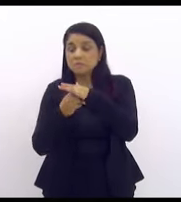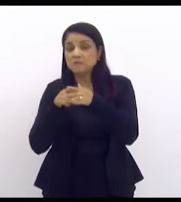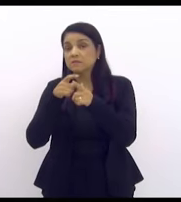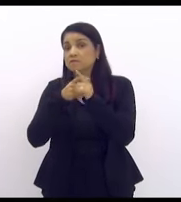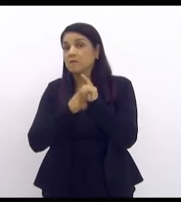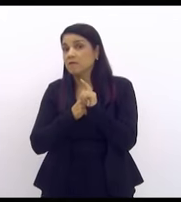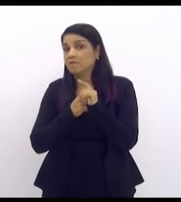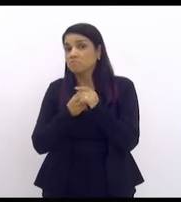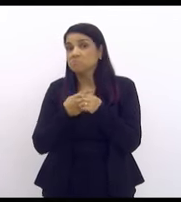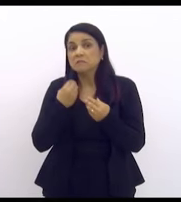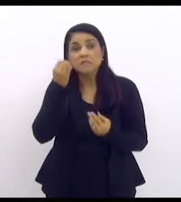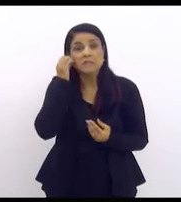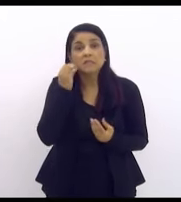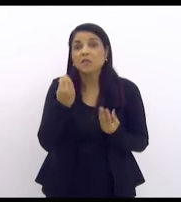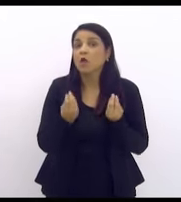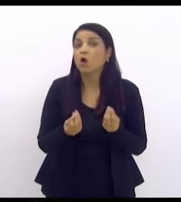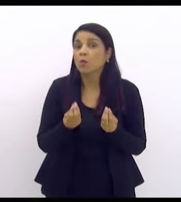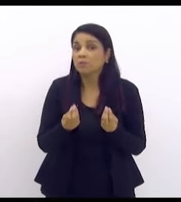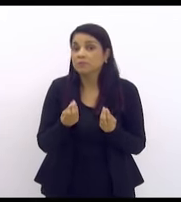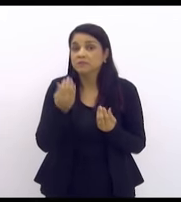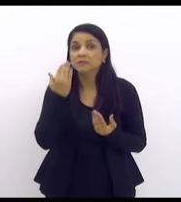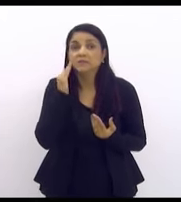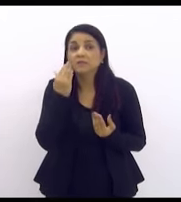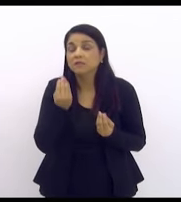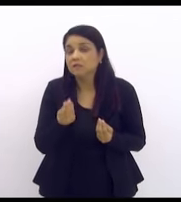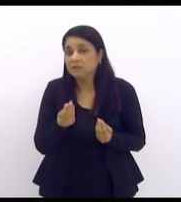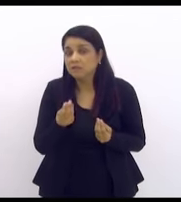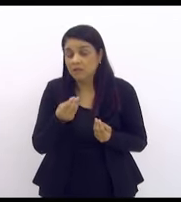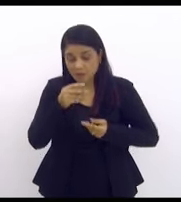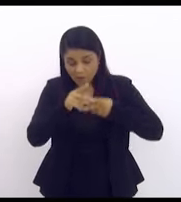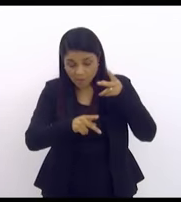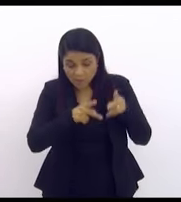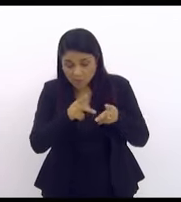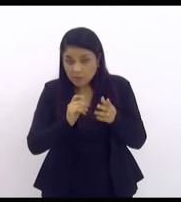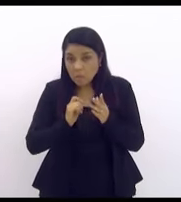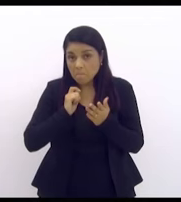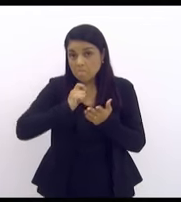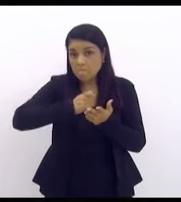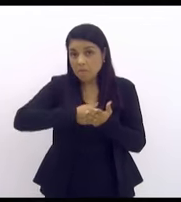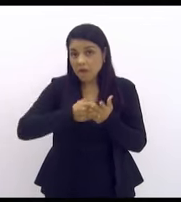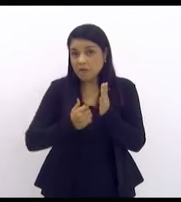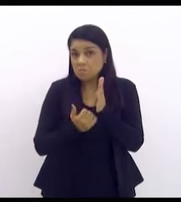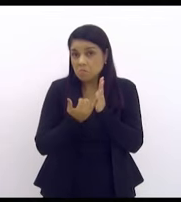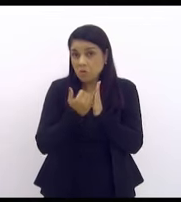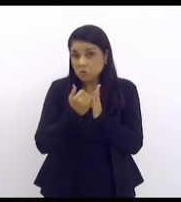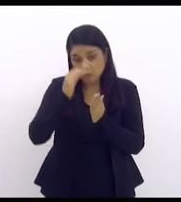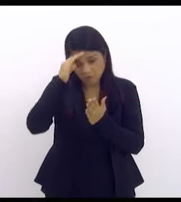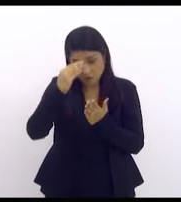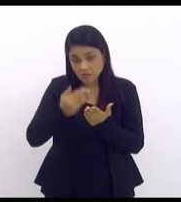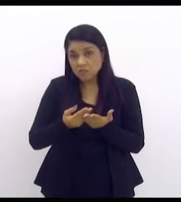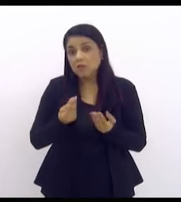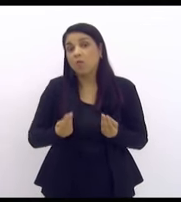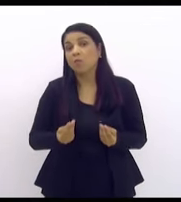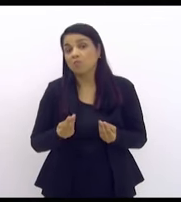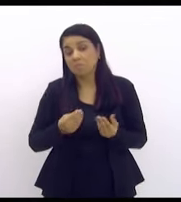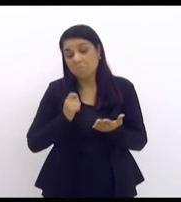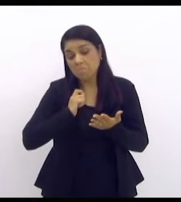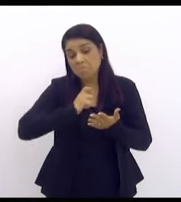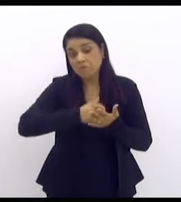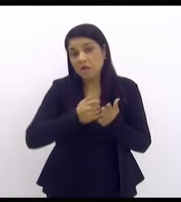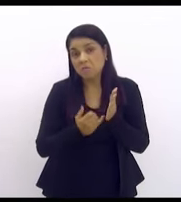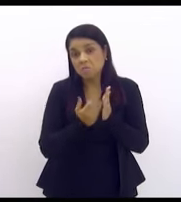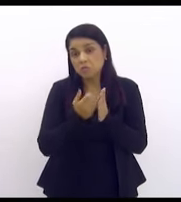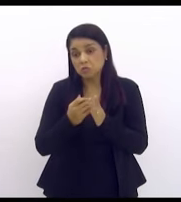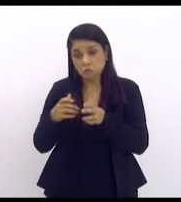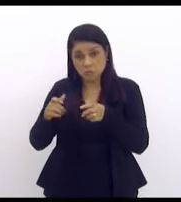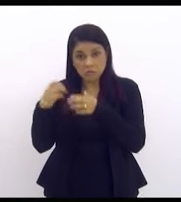nunca vamos entender. E a população, do mesmo jeito que paga imposto, ela vai ficar até desacreditada: para que eu vou pagar imposto? Os maiores devedores